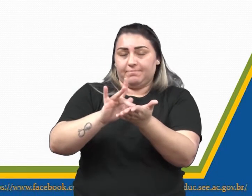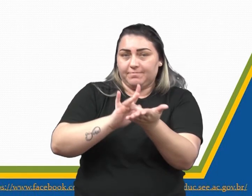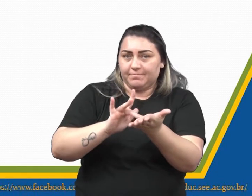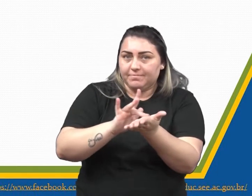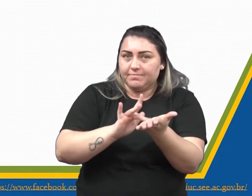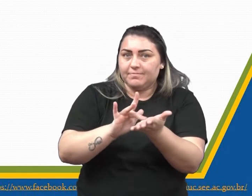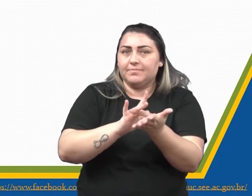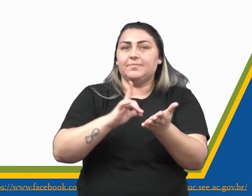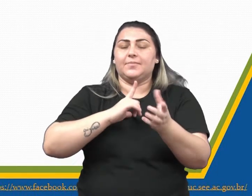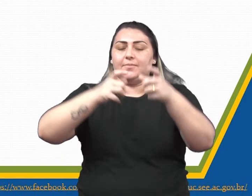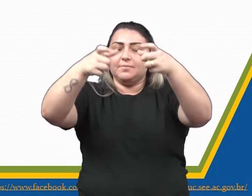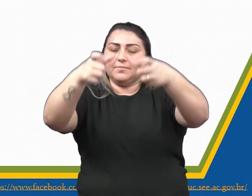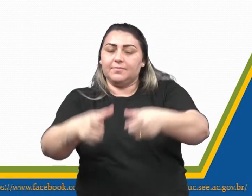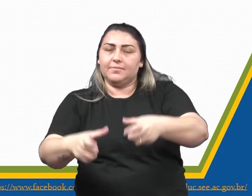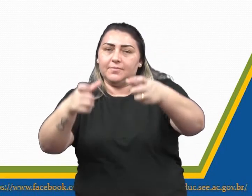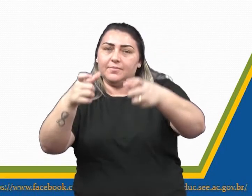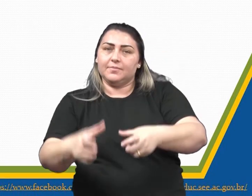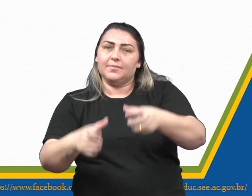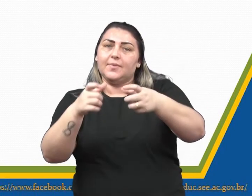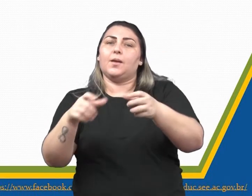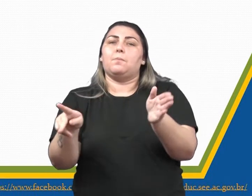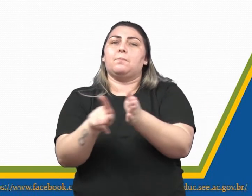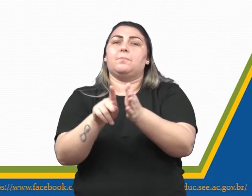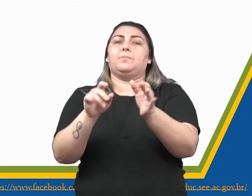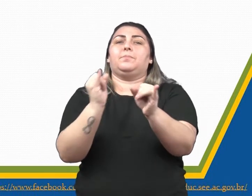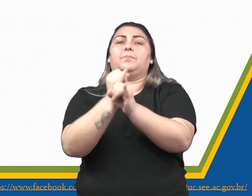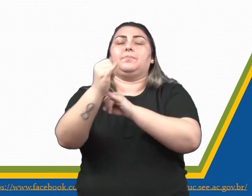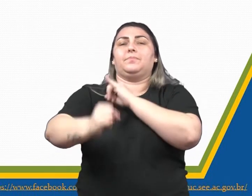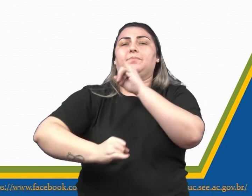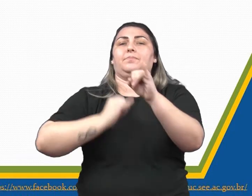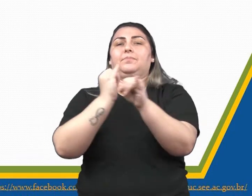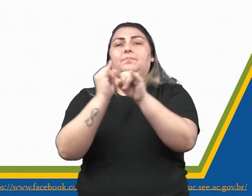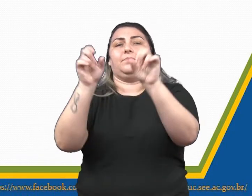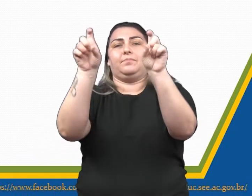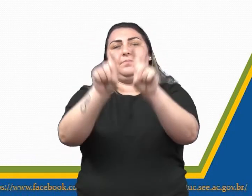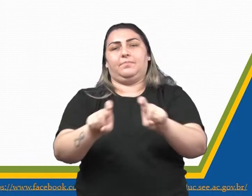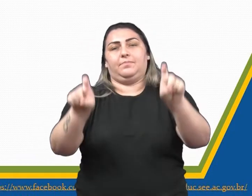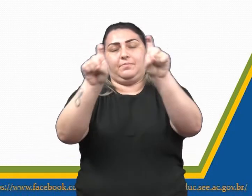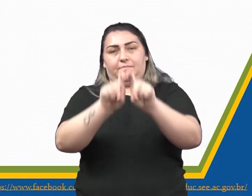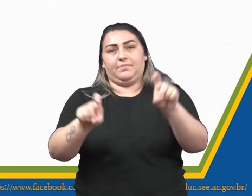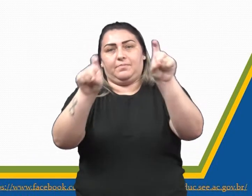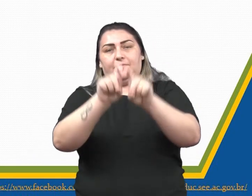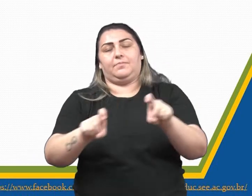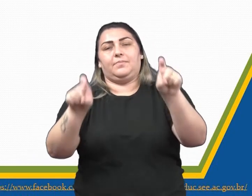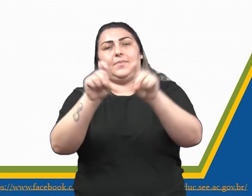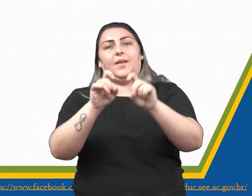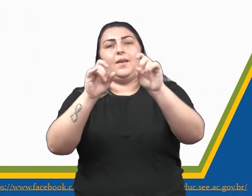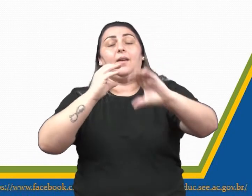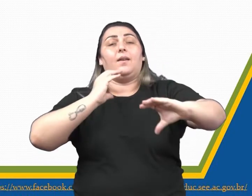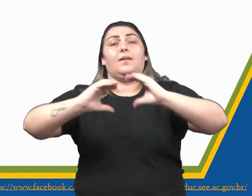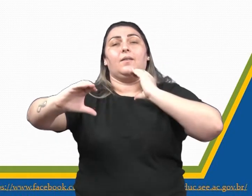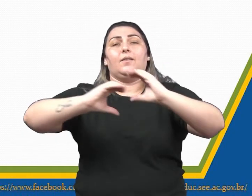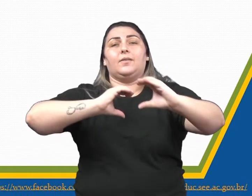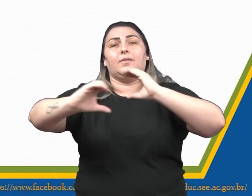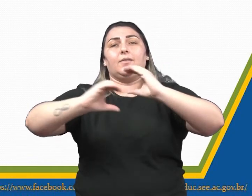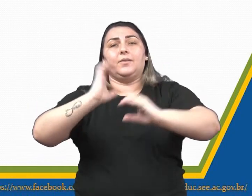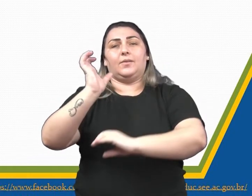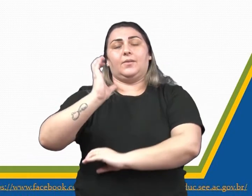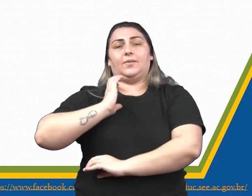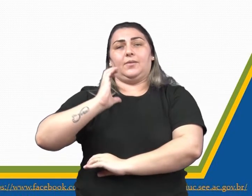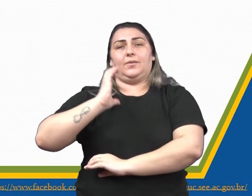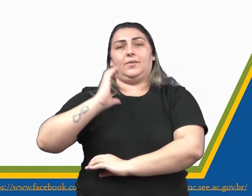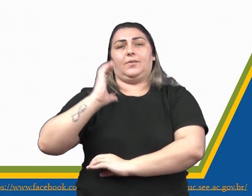o qual existe no espaço simbólico do computador, internet e rede, tendo como forma de comunicação poética os